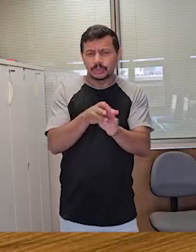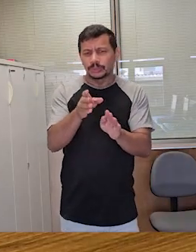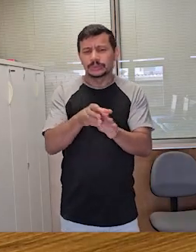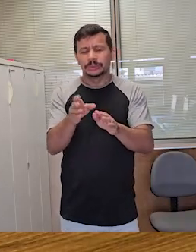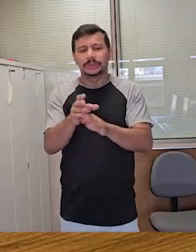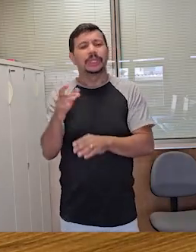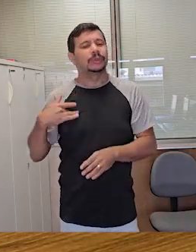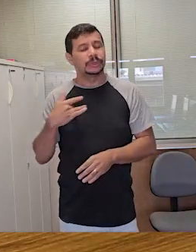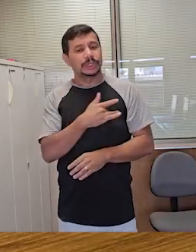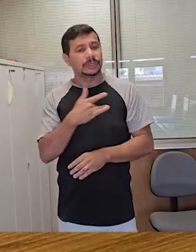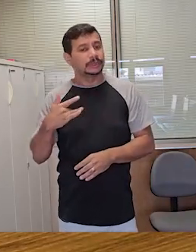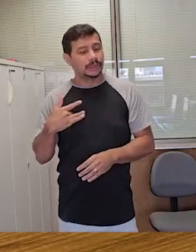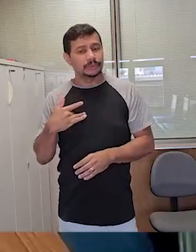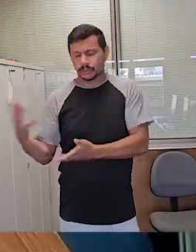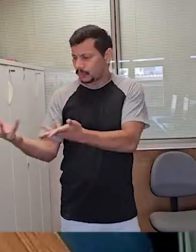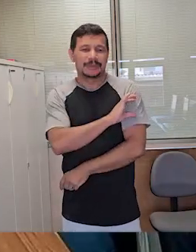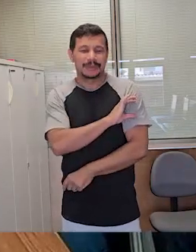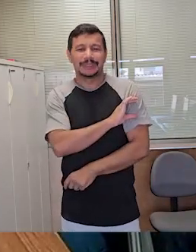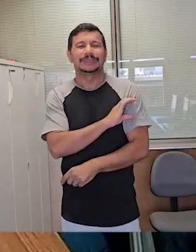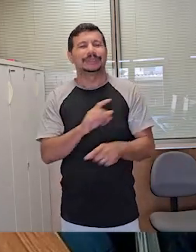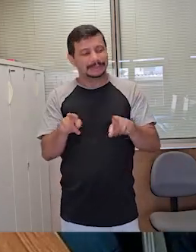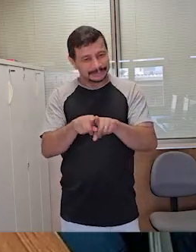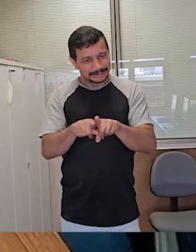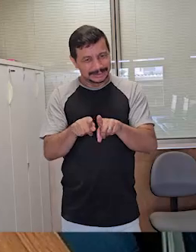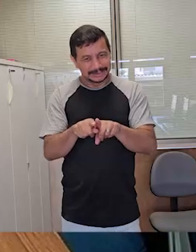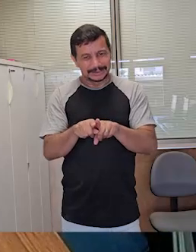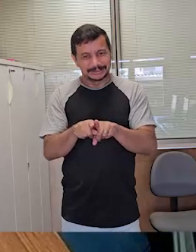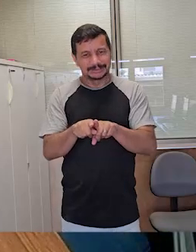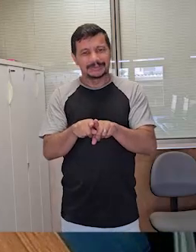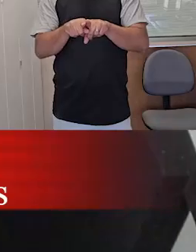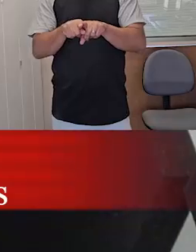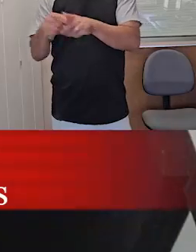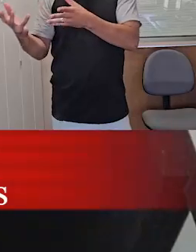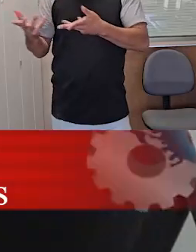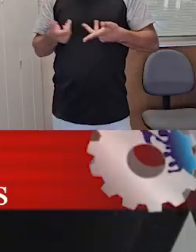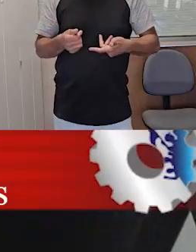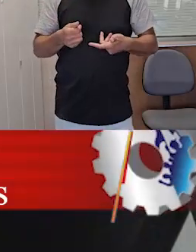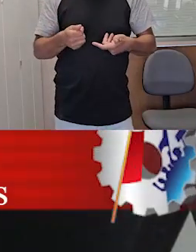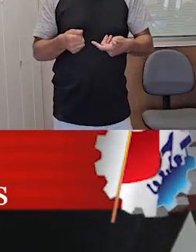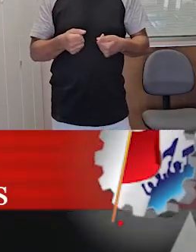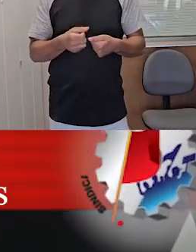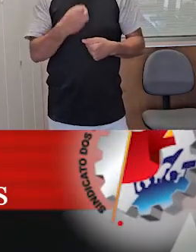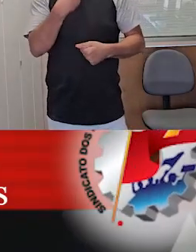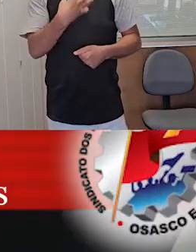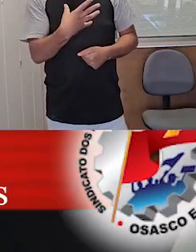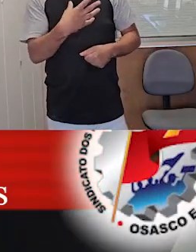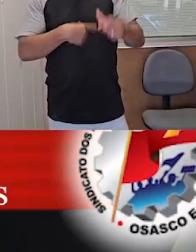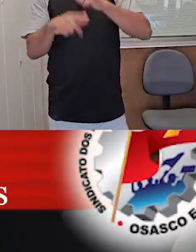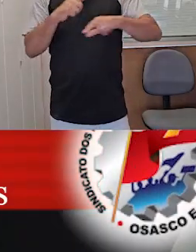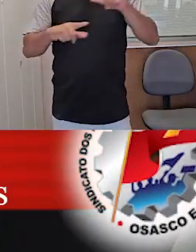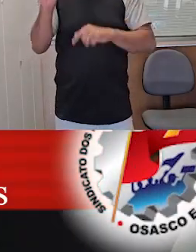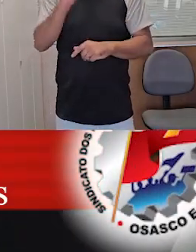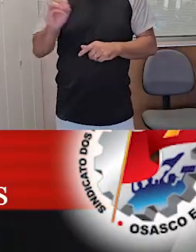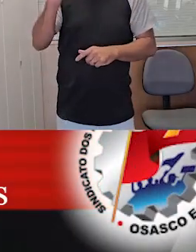saúde. Então, muito bem-vindo, Nilton. Eu é que agradeço o convite para estar aqui, junto com os trabalhadores e trabalhadoras